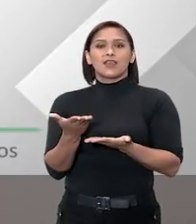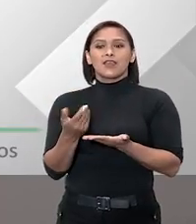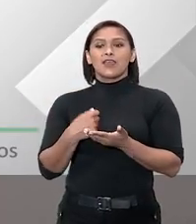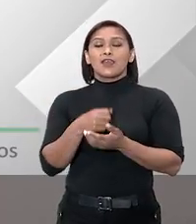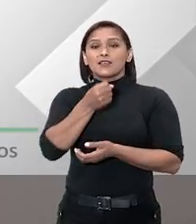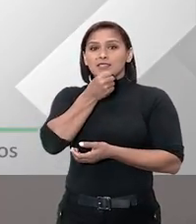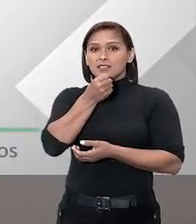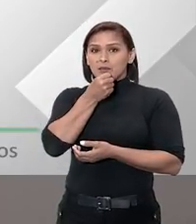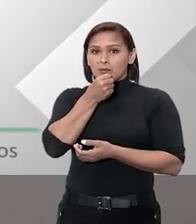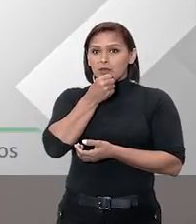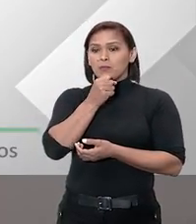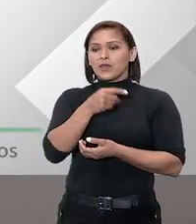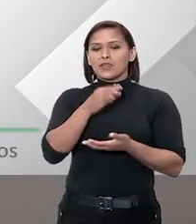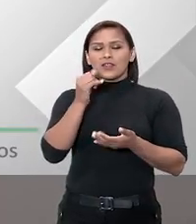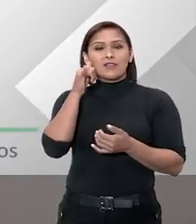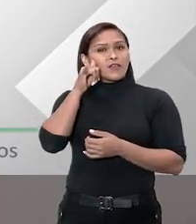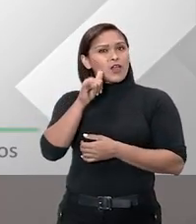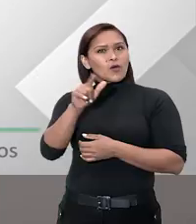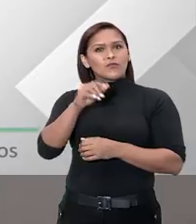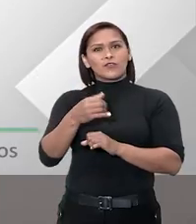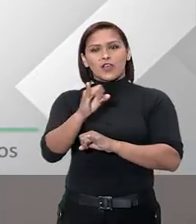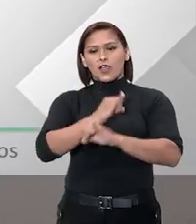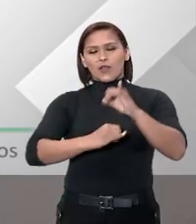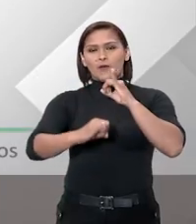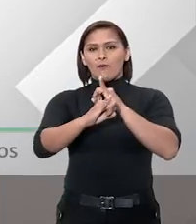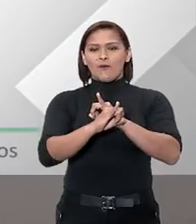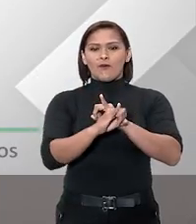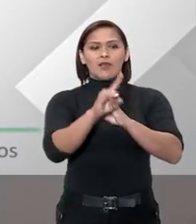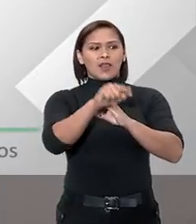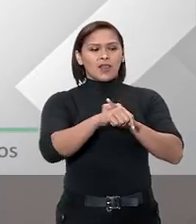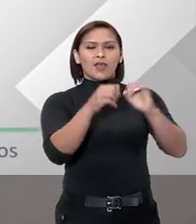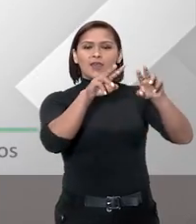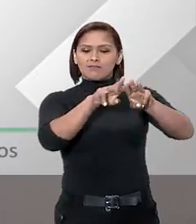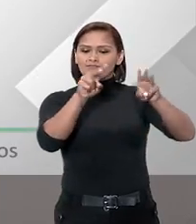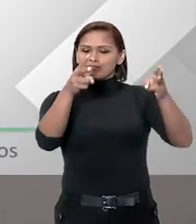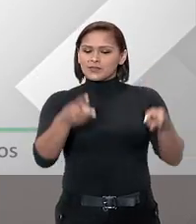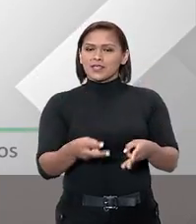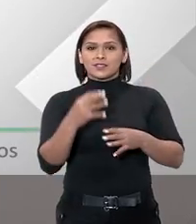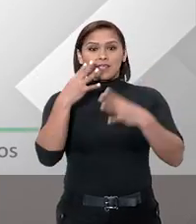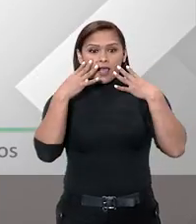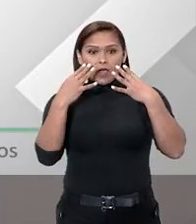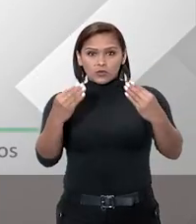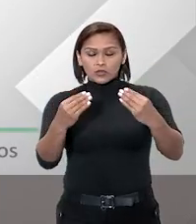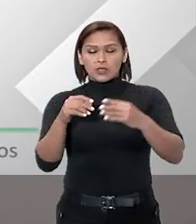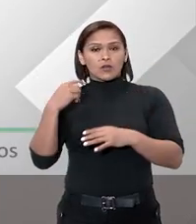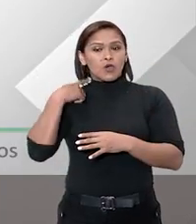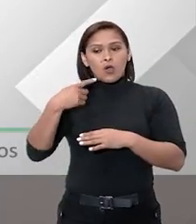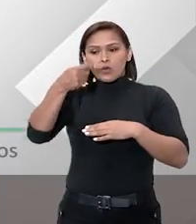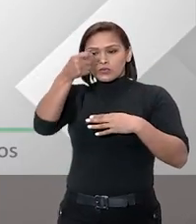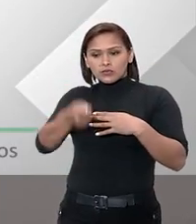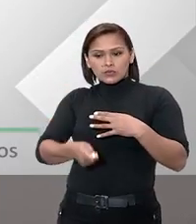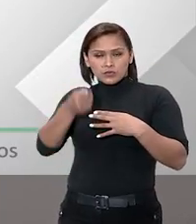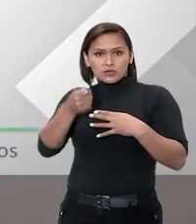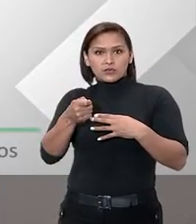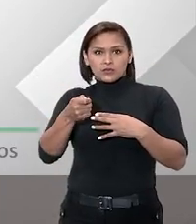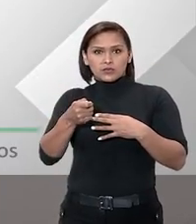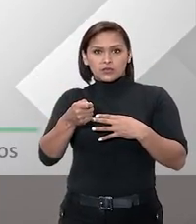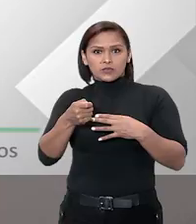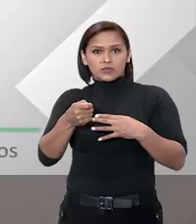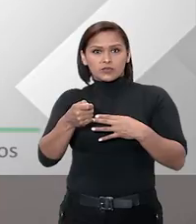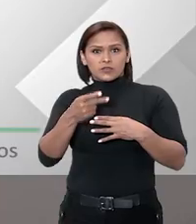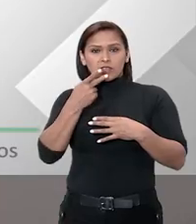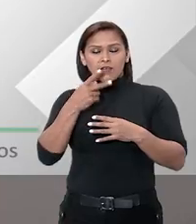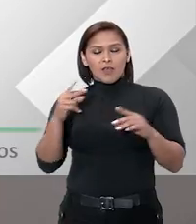esse depoimento ele será transmitido online para a sala de audiência, onde o juízo